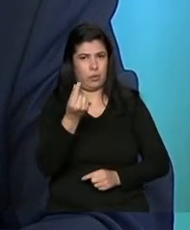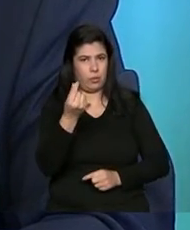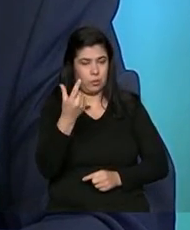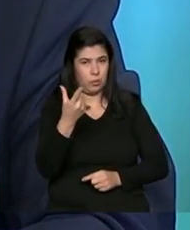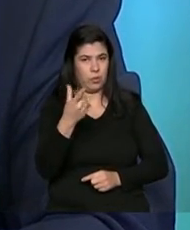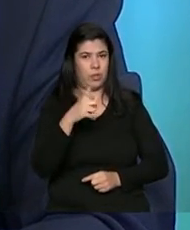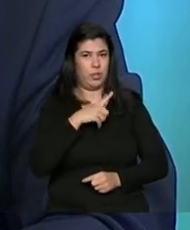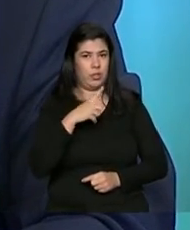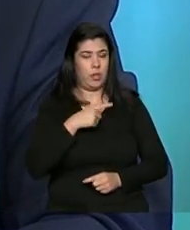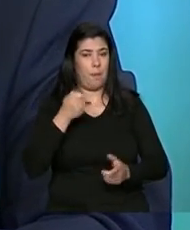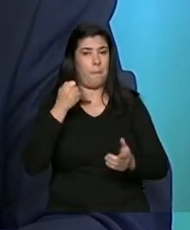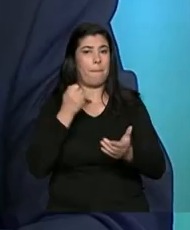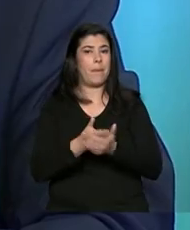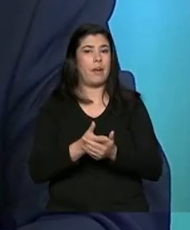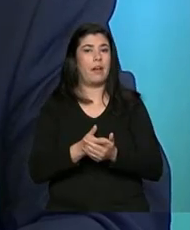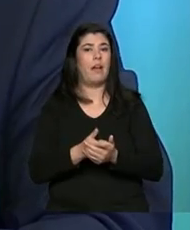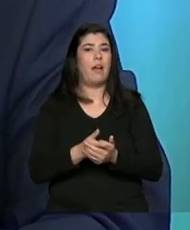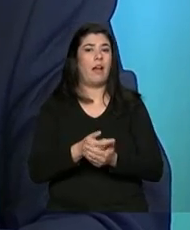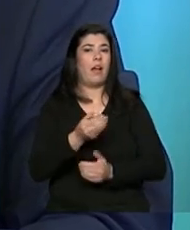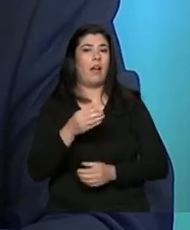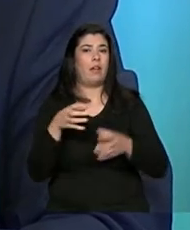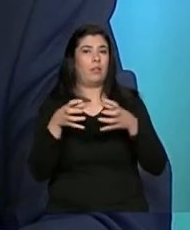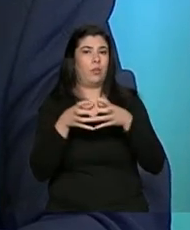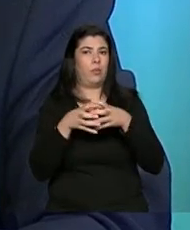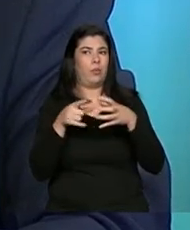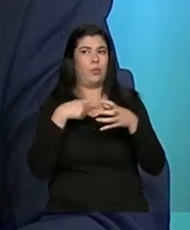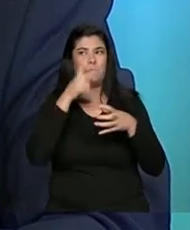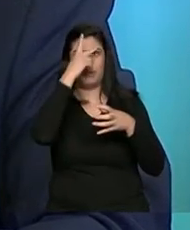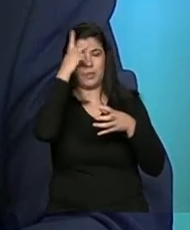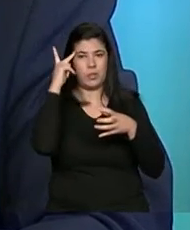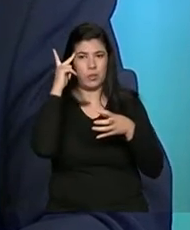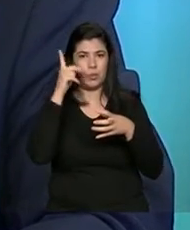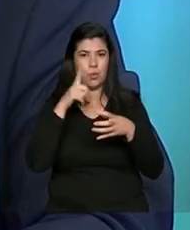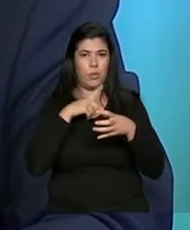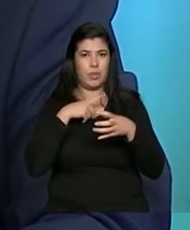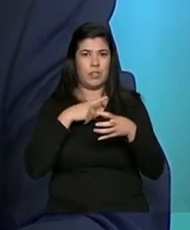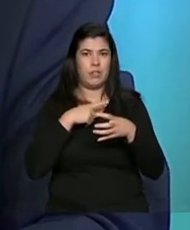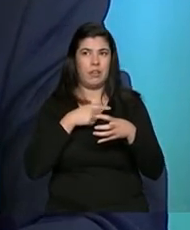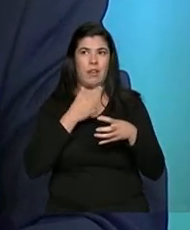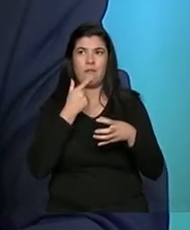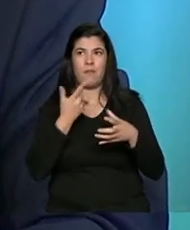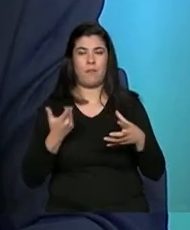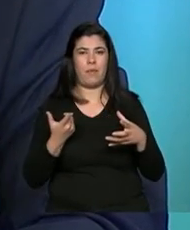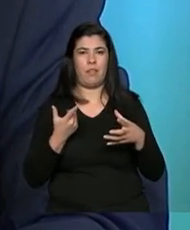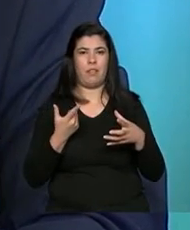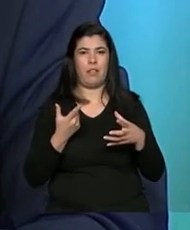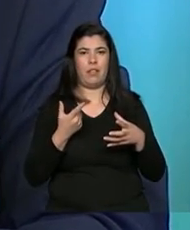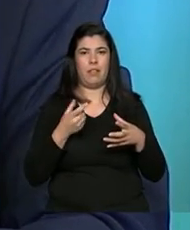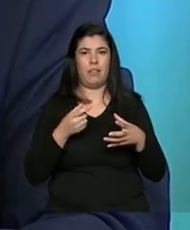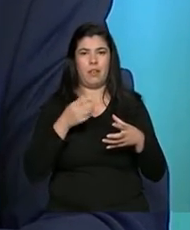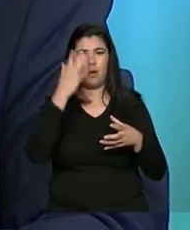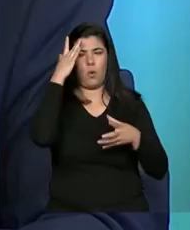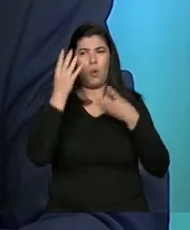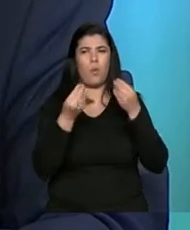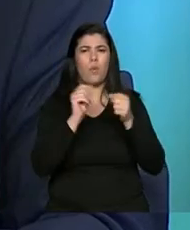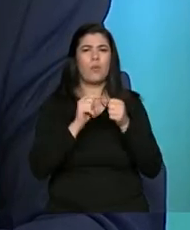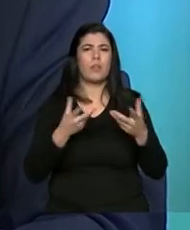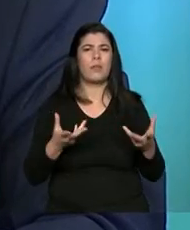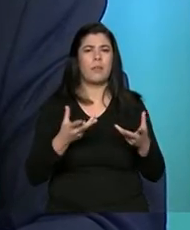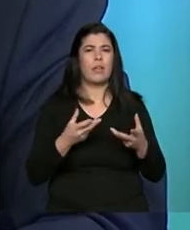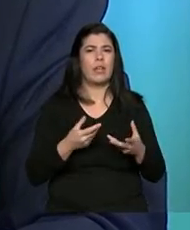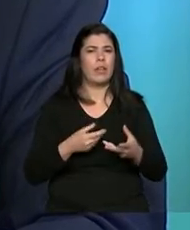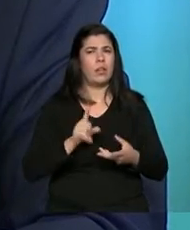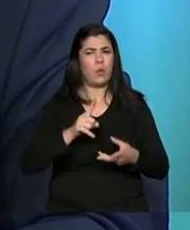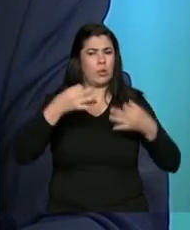valor da tarifa da bandeira vermelha é para que o consumidor não pague por algo que não está acontecendo não é justo que o consumidor